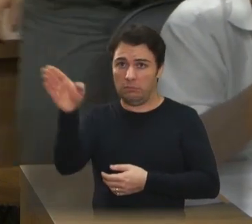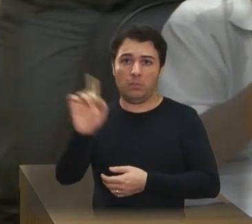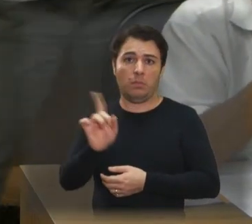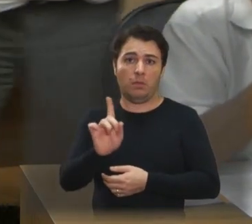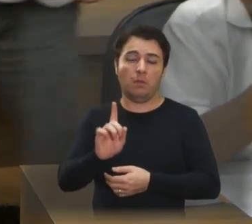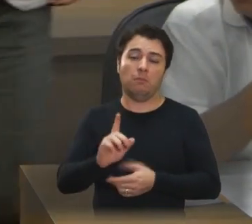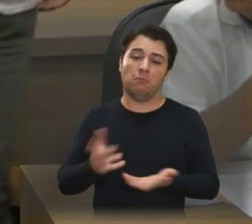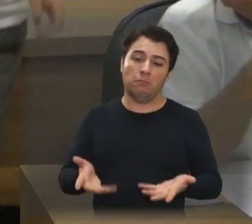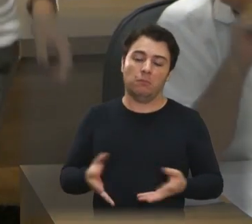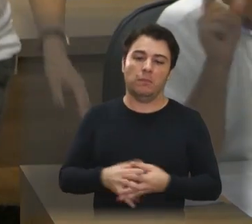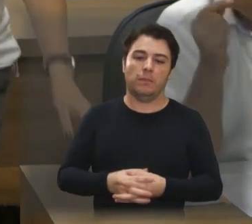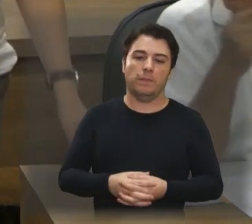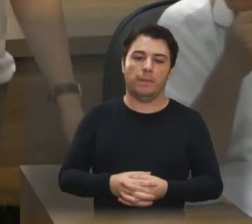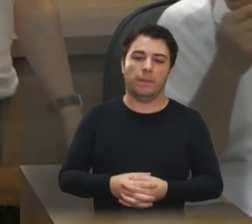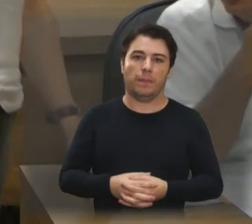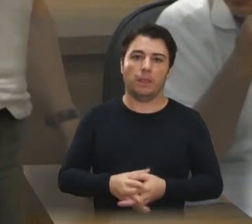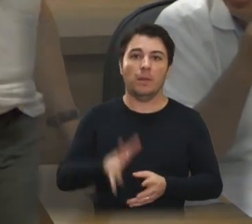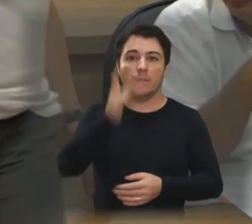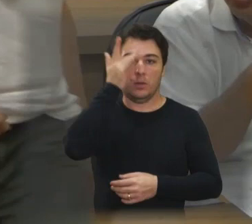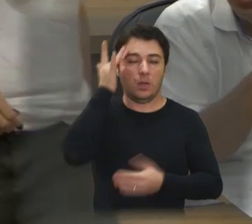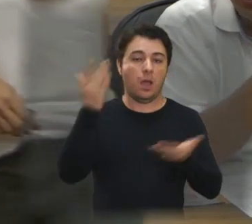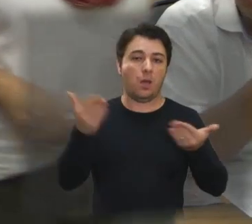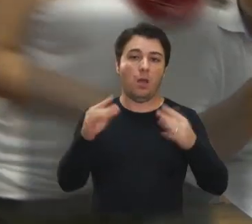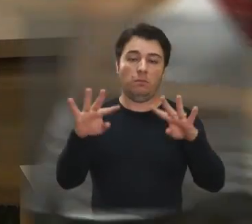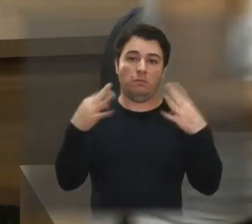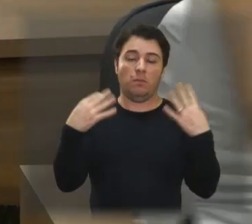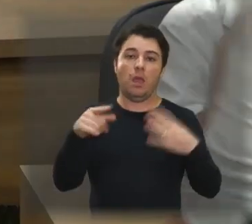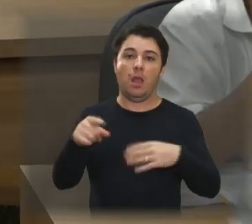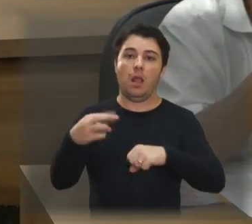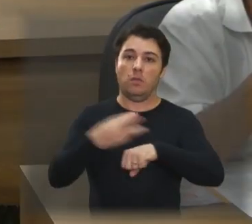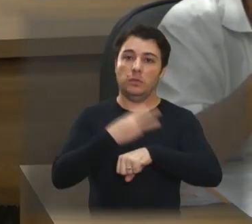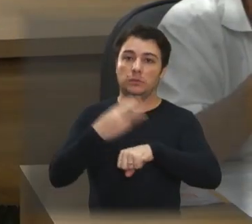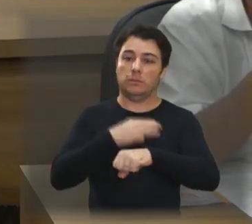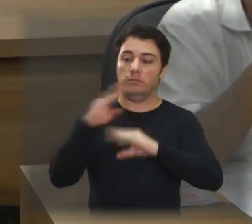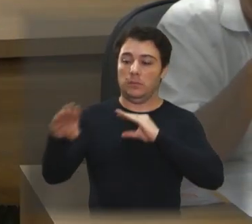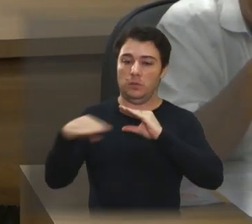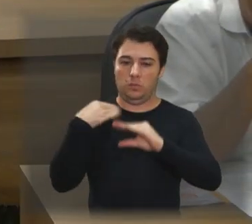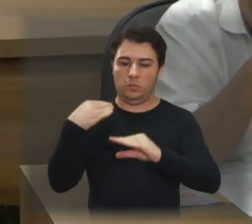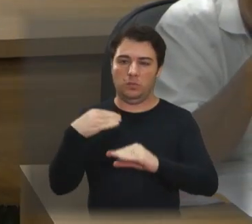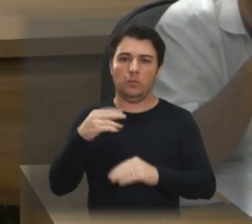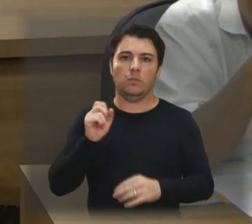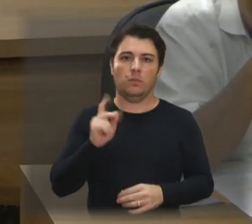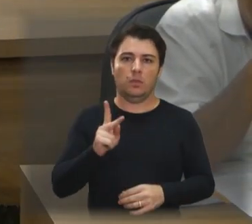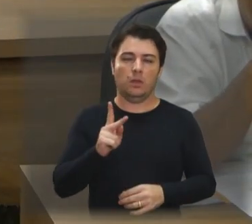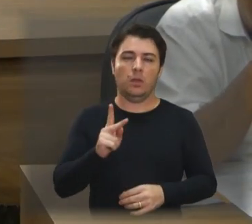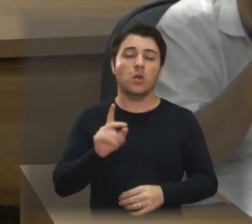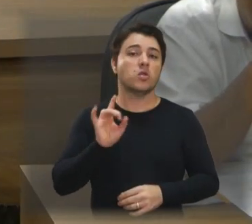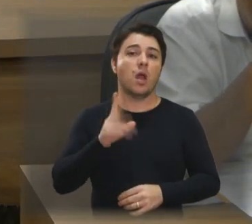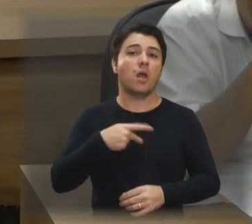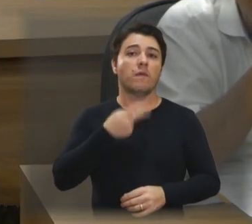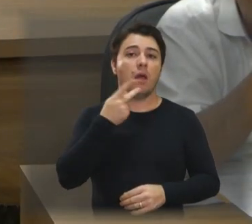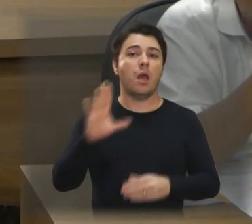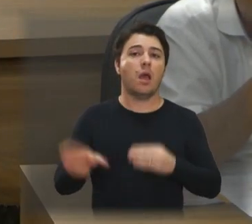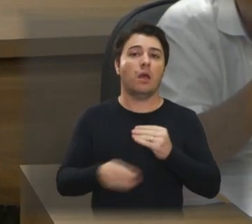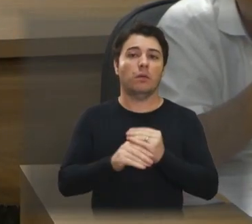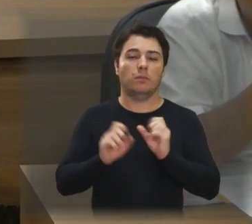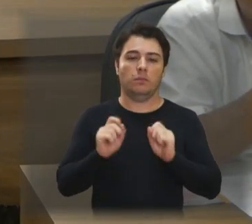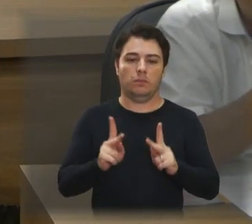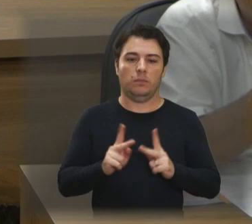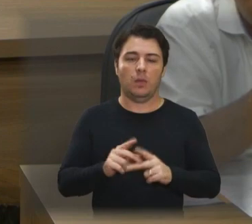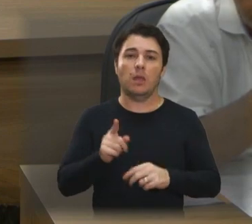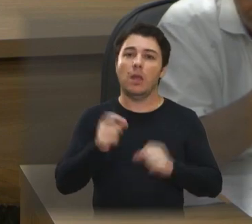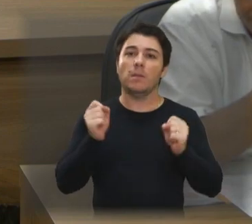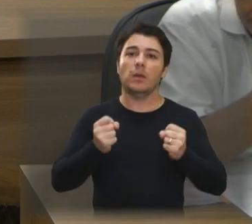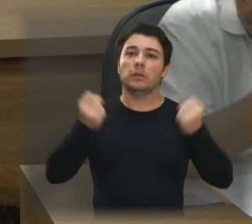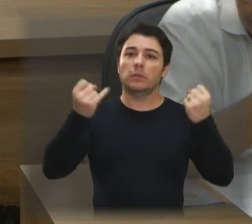programado né Entendeu então pessoa que está nos assistindo mandando Meu WhatsApp tá aqui ok É só para contribuir para poder